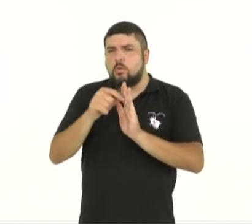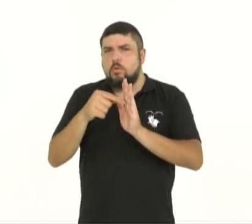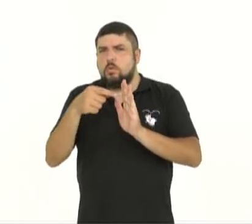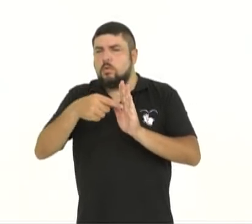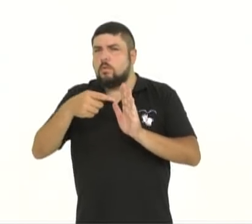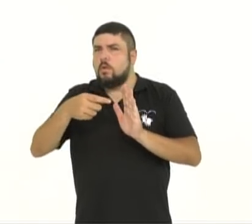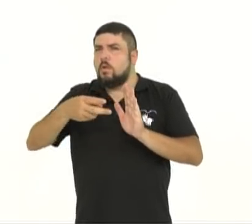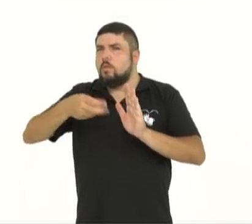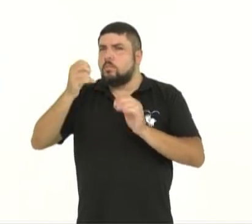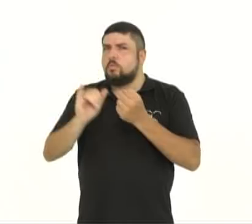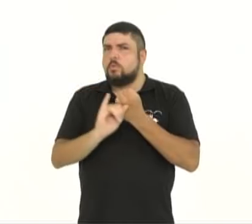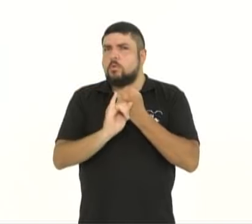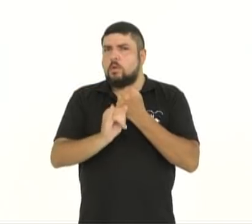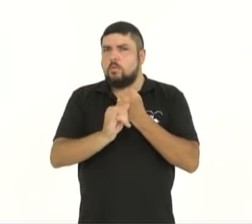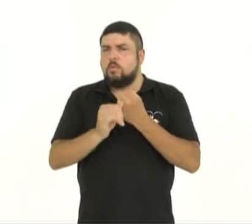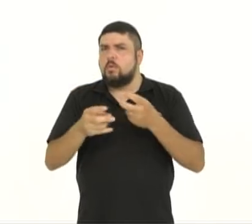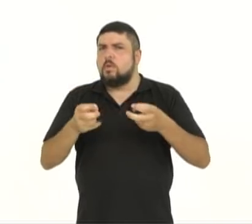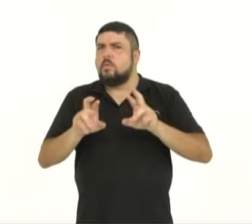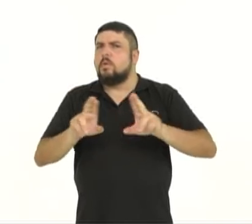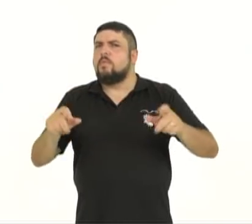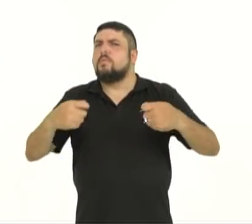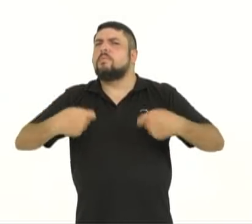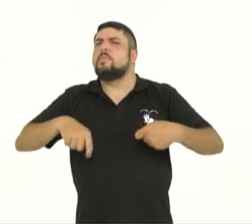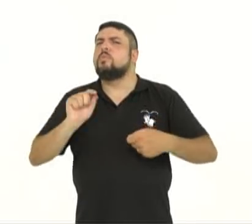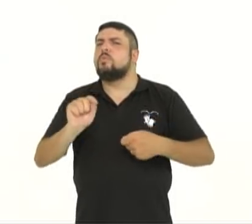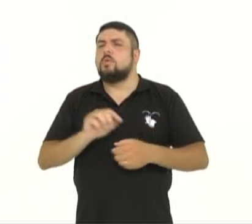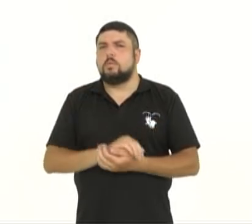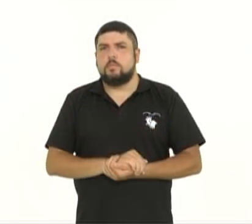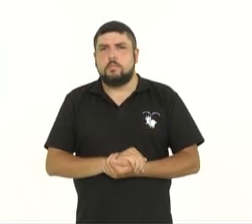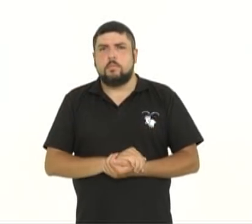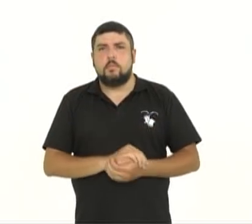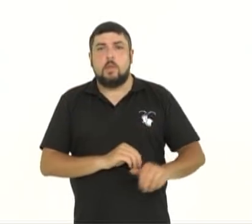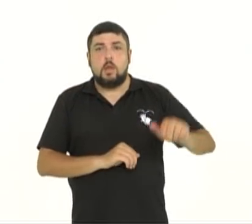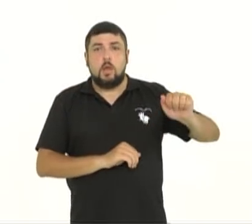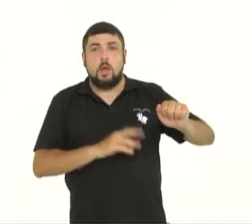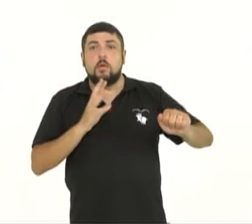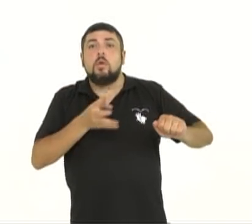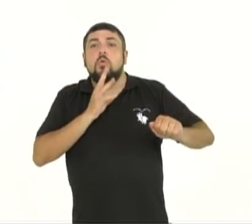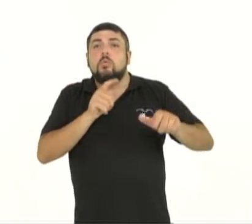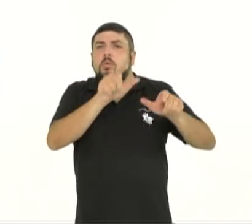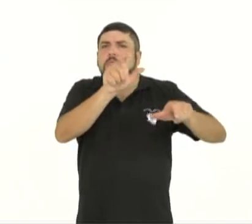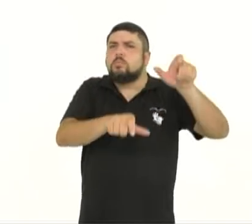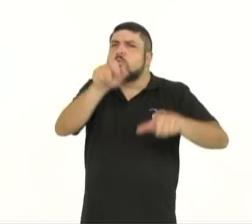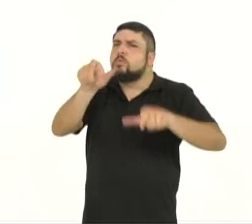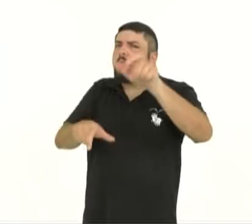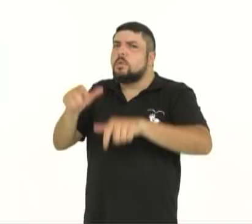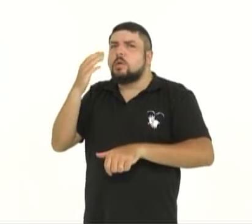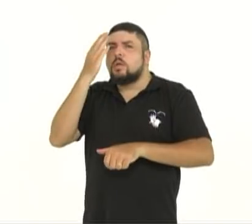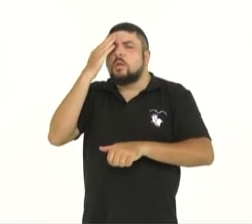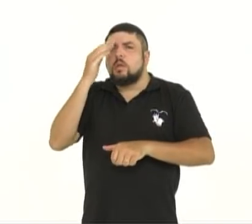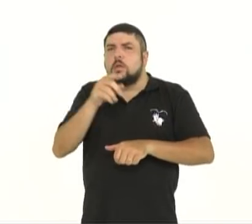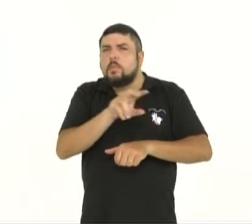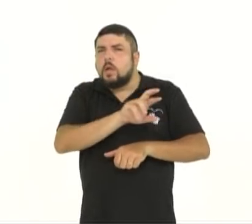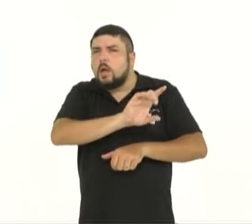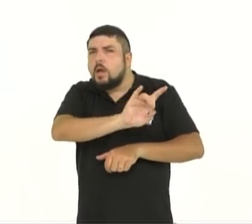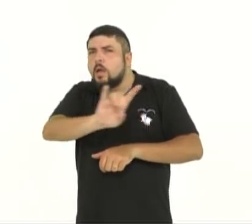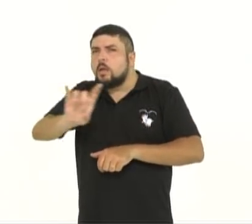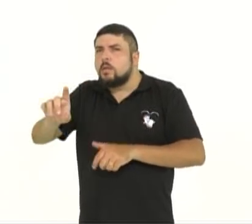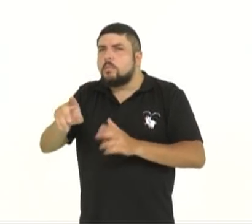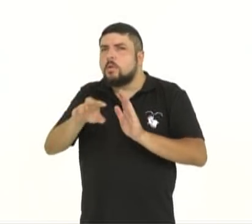Diferença, é necessário: alternativa A, reconhecer os personagens e saber que pertencem a histórias